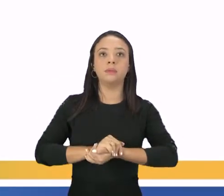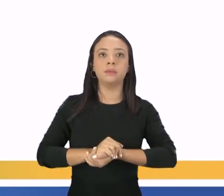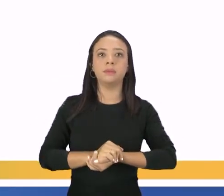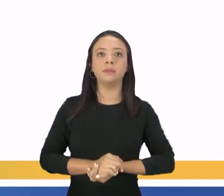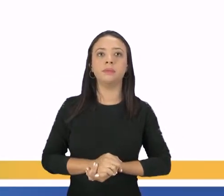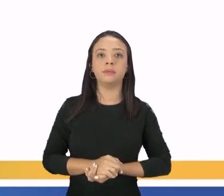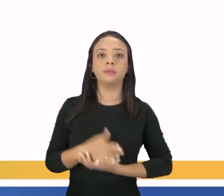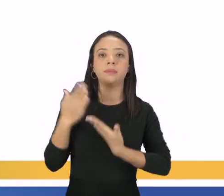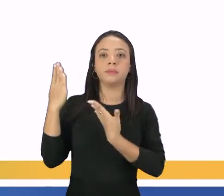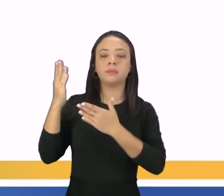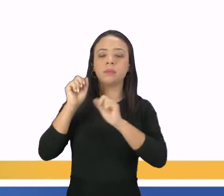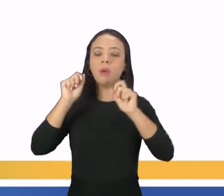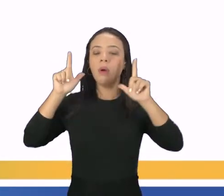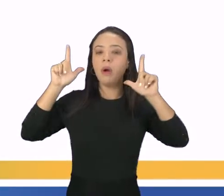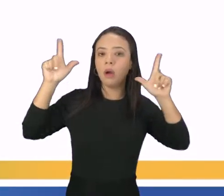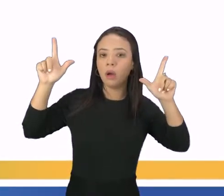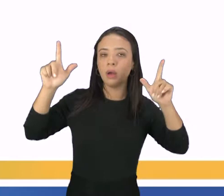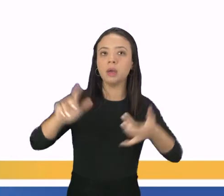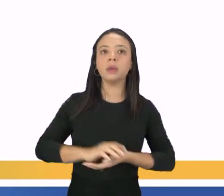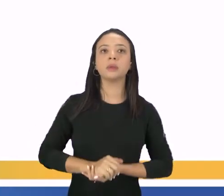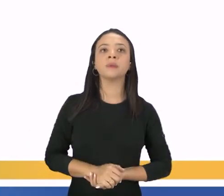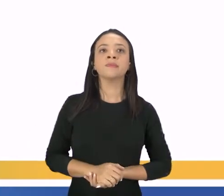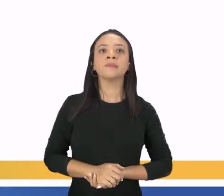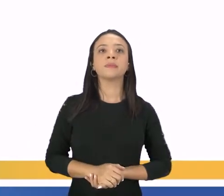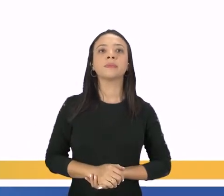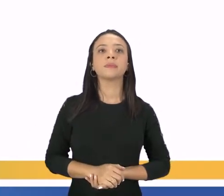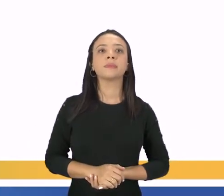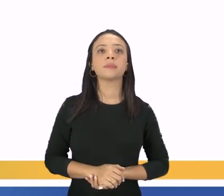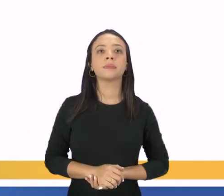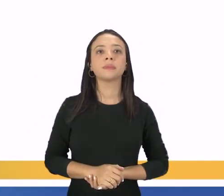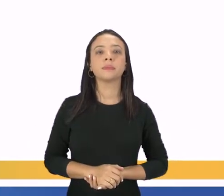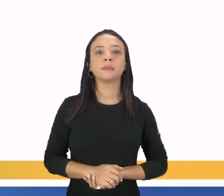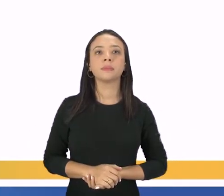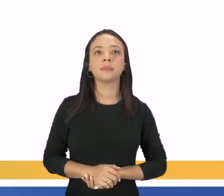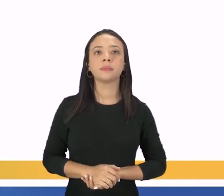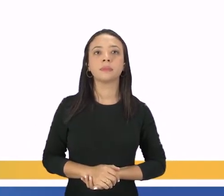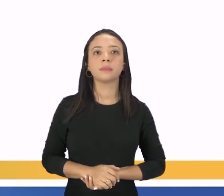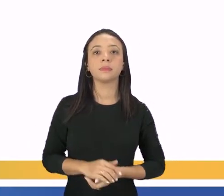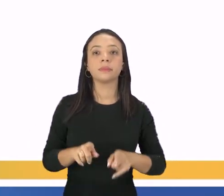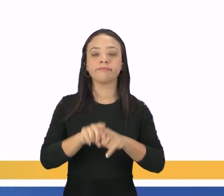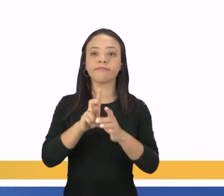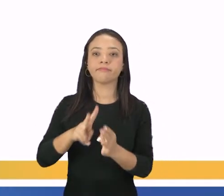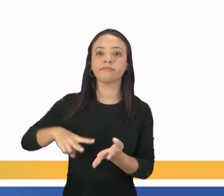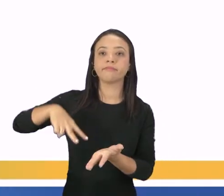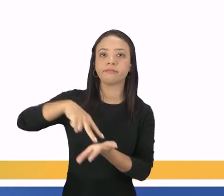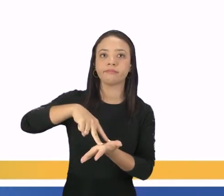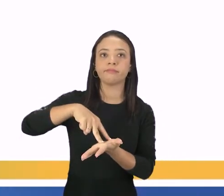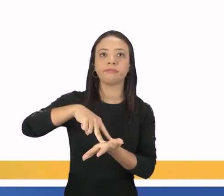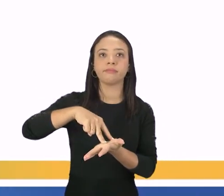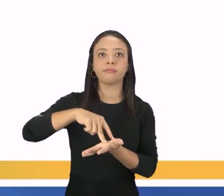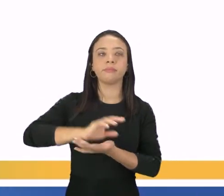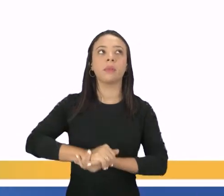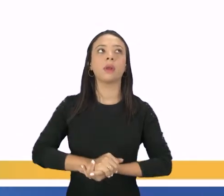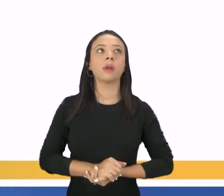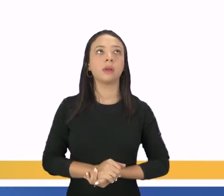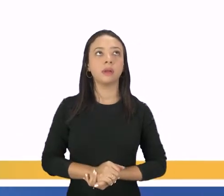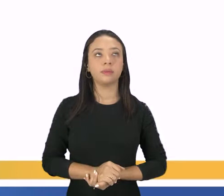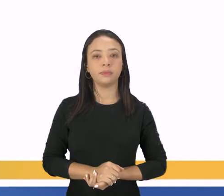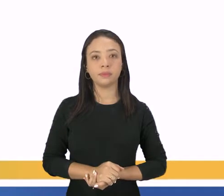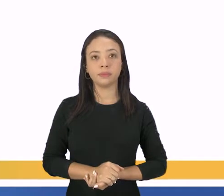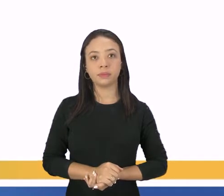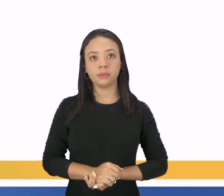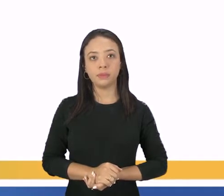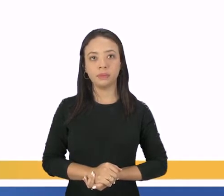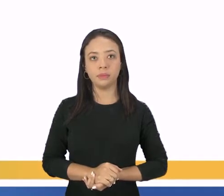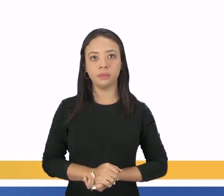que é acordar, tá? Em espanhol. Me levanto, ou seja, levantar-se. Me